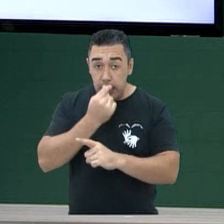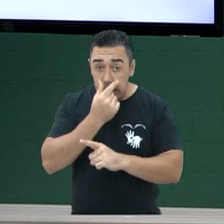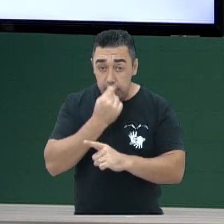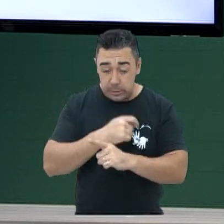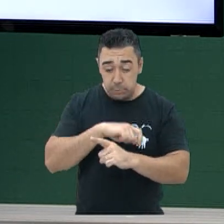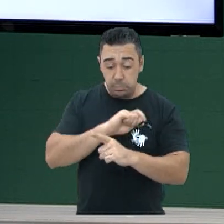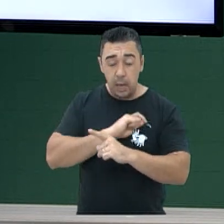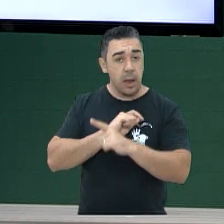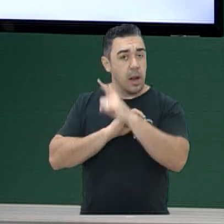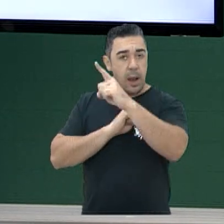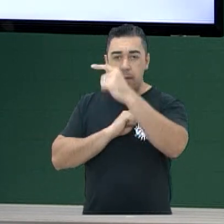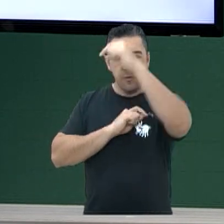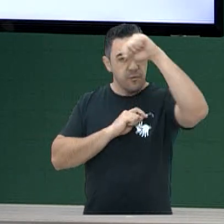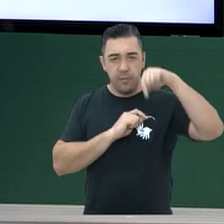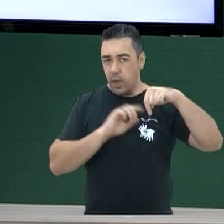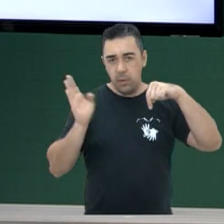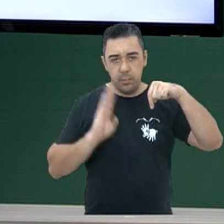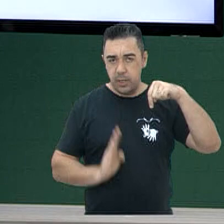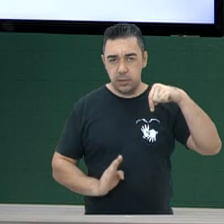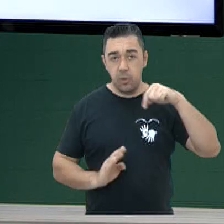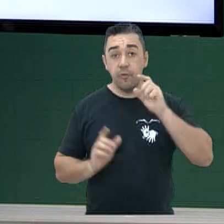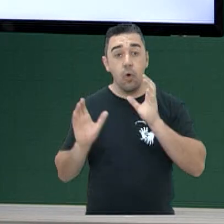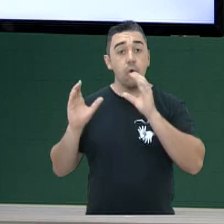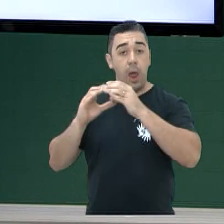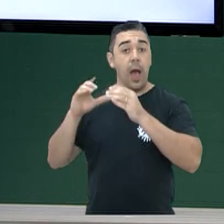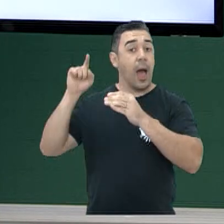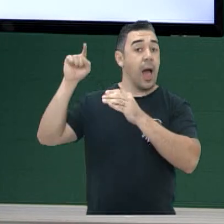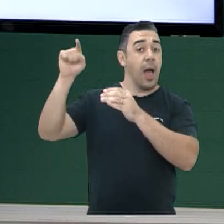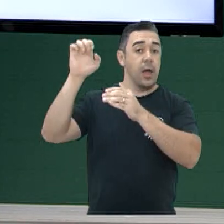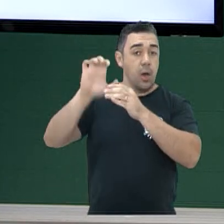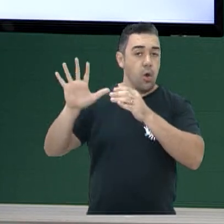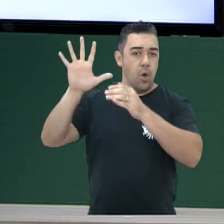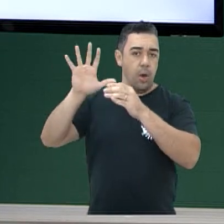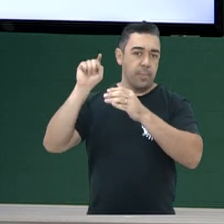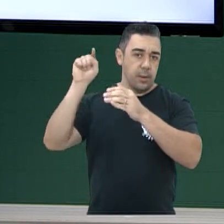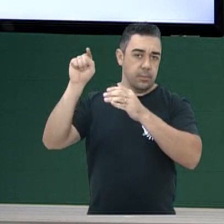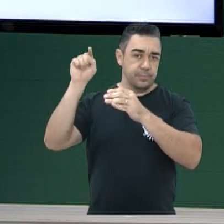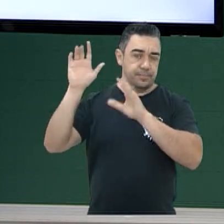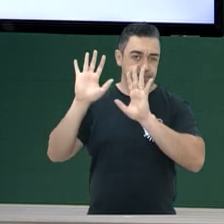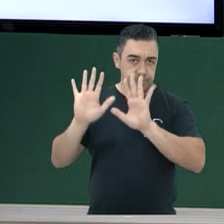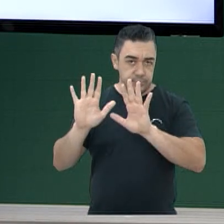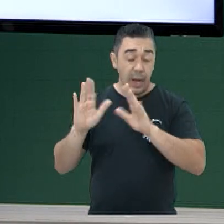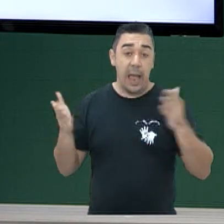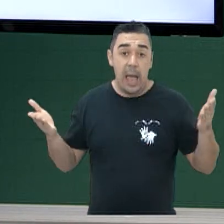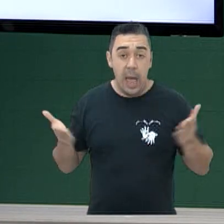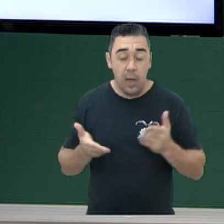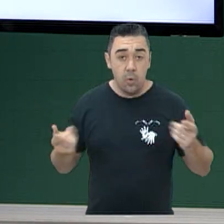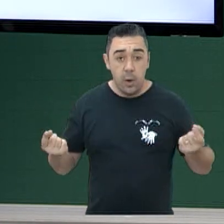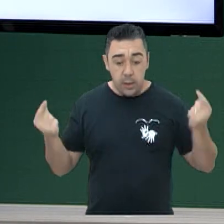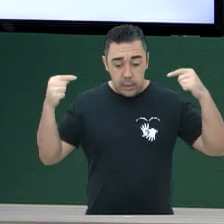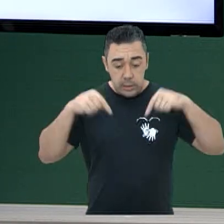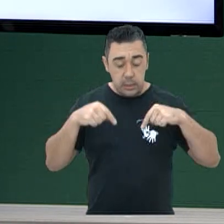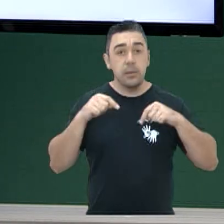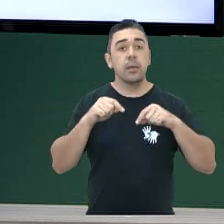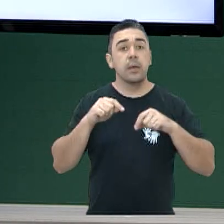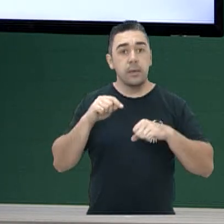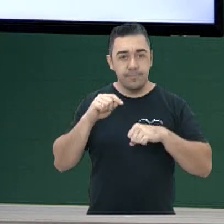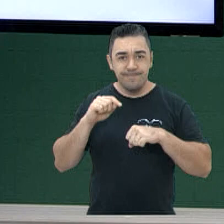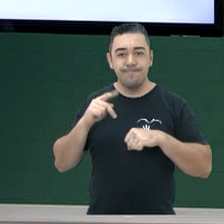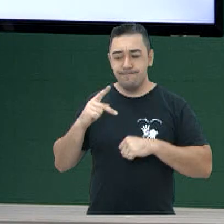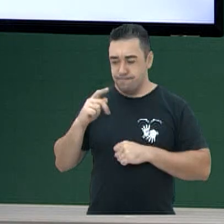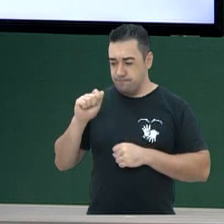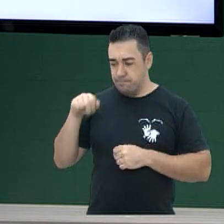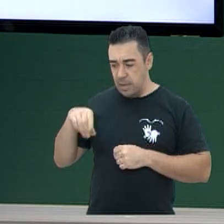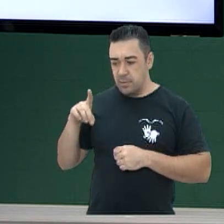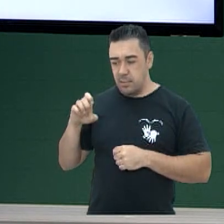hoje. Né? A gripe espanhola ela ficou muito mais localizada na Europa. Agora não, a gente está vivendo uma pandemia mundial. A gente